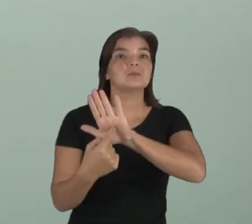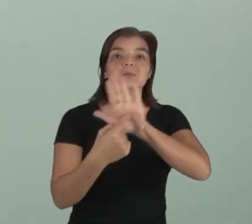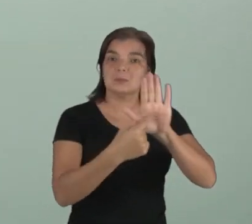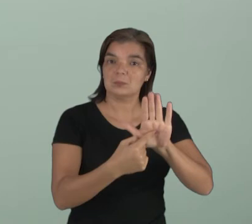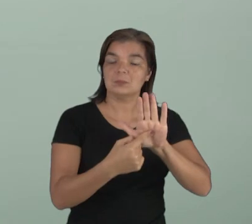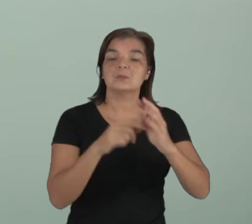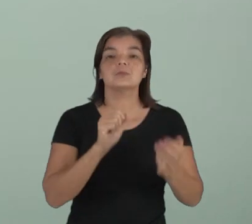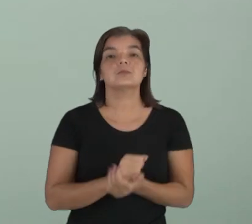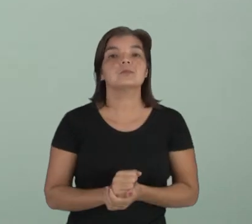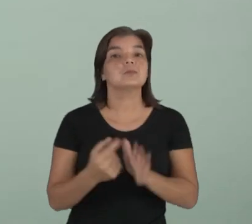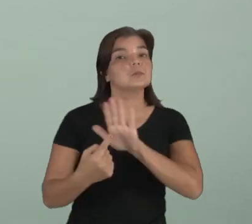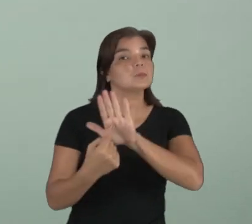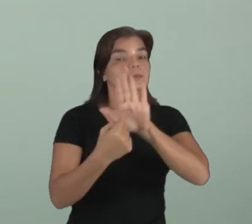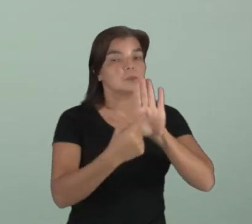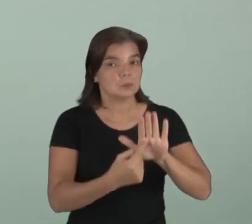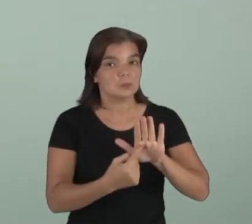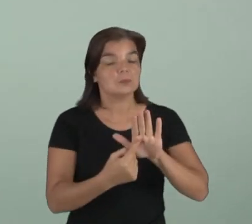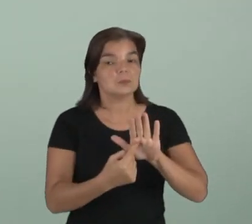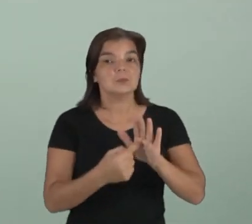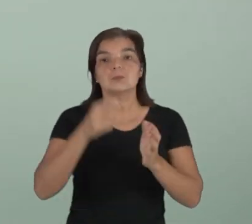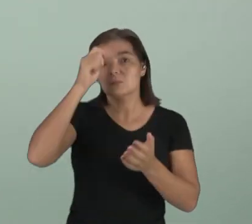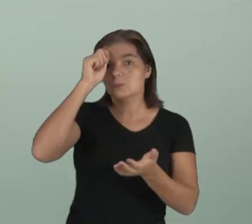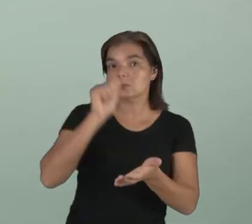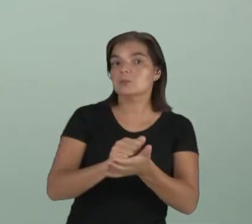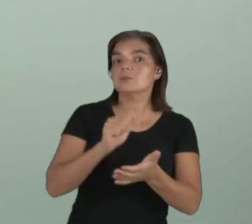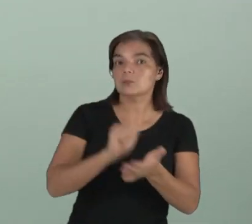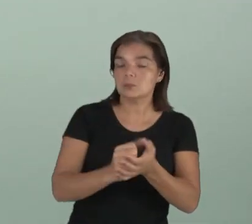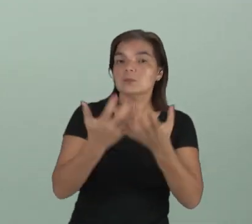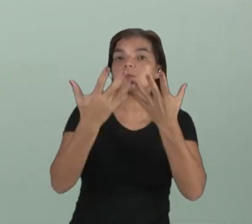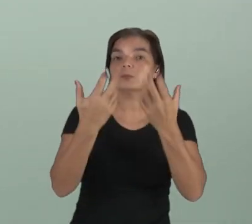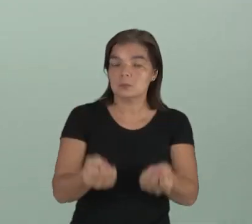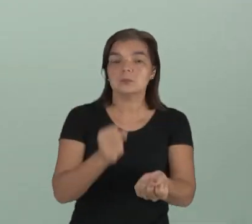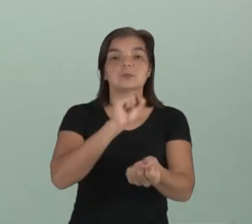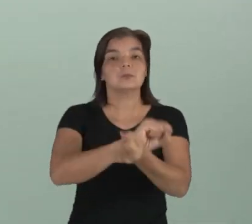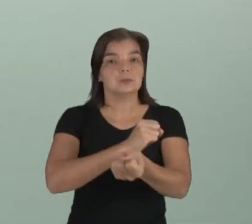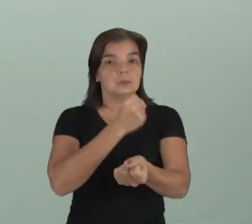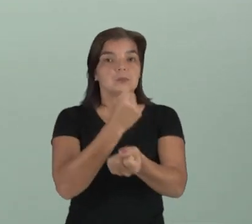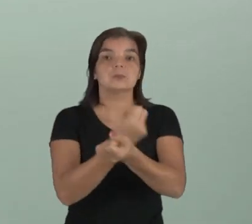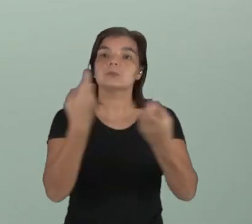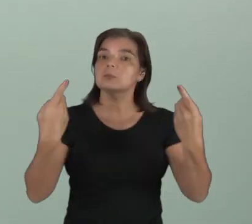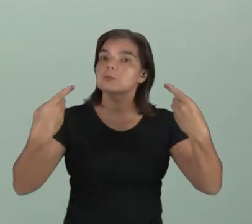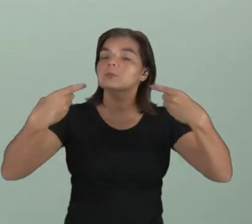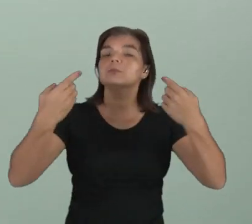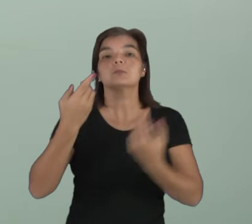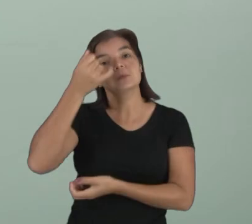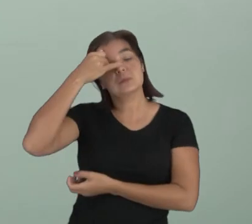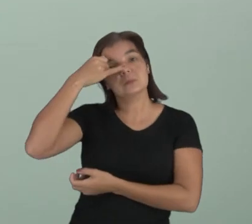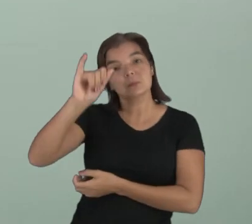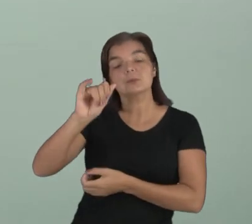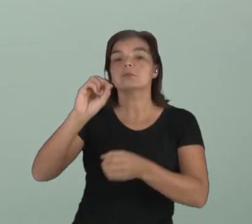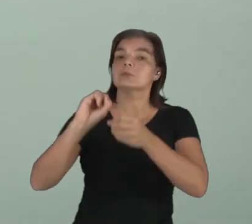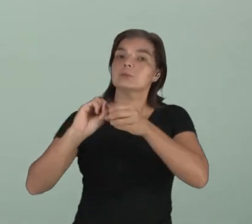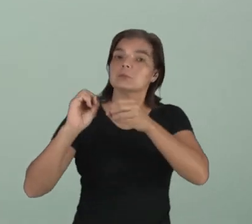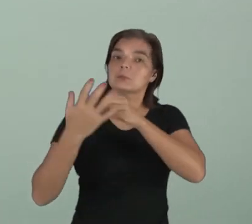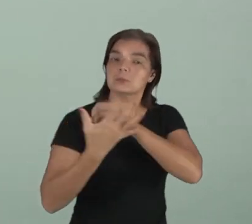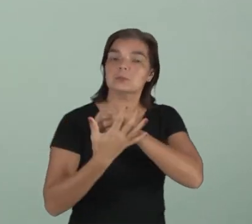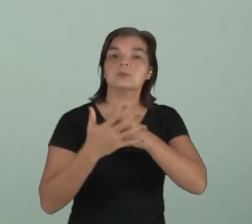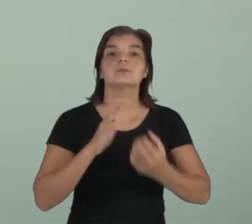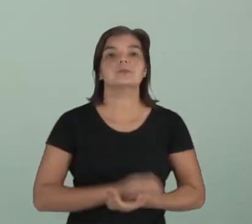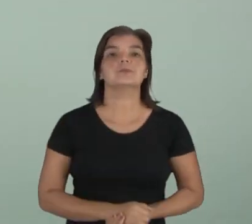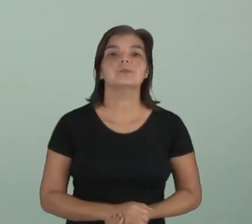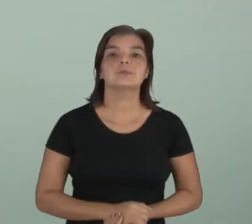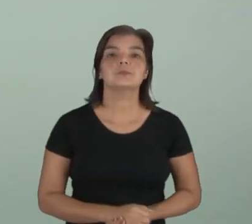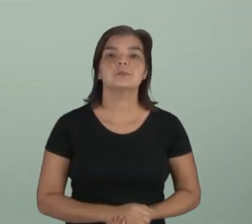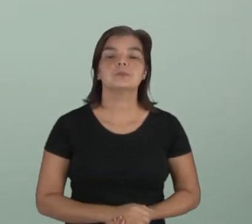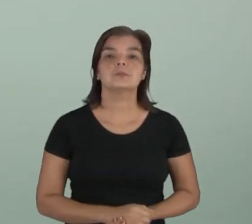a tese, ele já mostra que o articulista é a favor do lockdown para conter a propagação do vírus, tá bom?